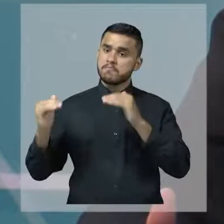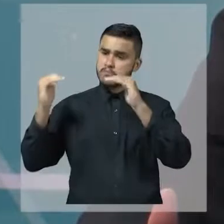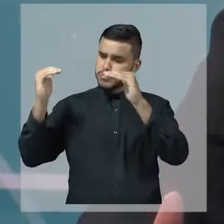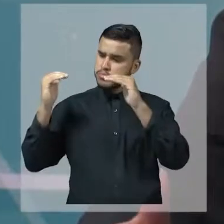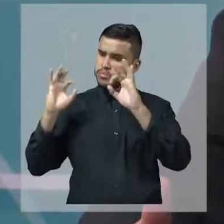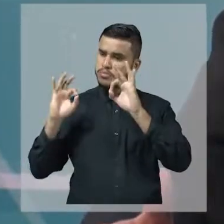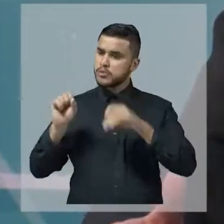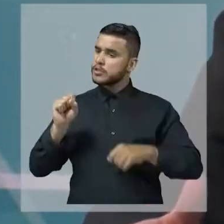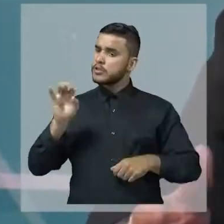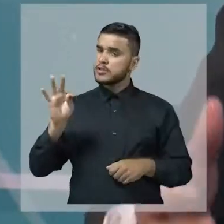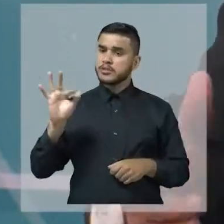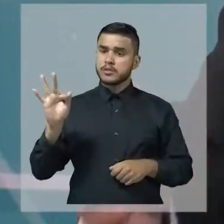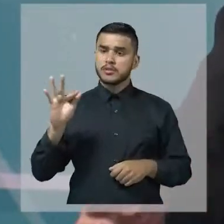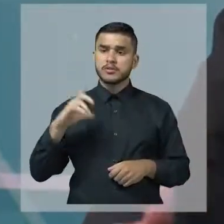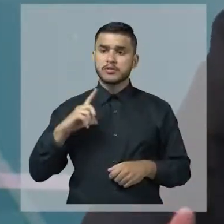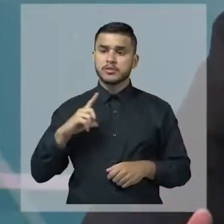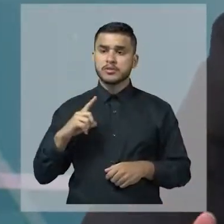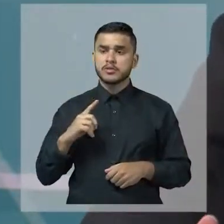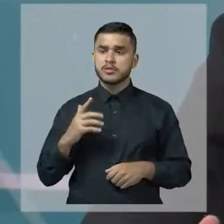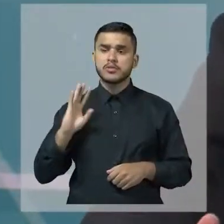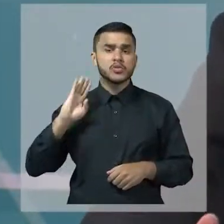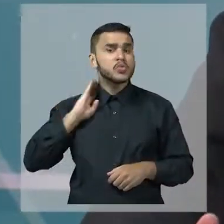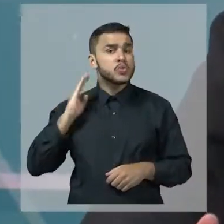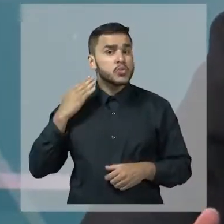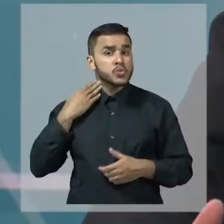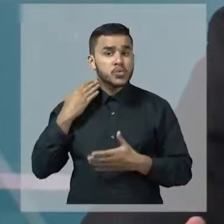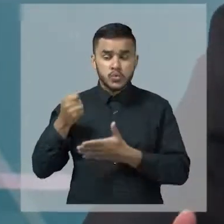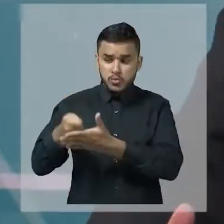sempre juízes, um ou dois pelo menos,